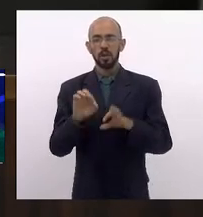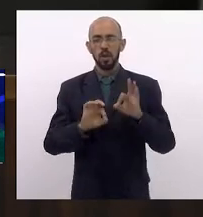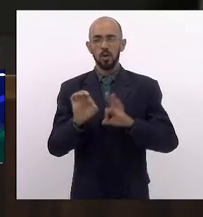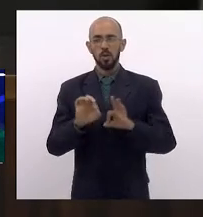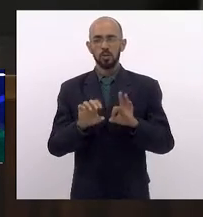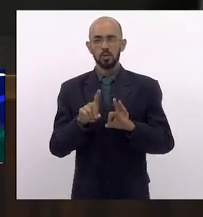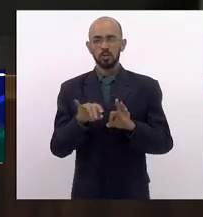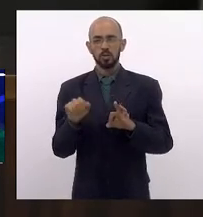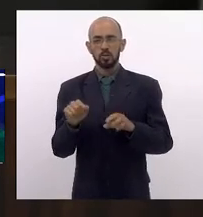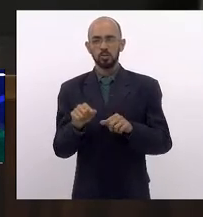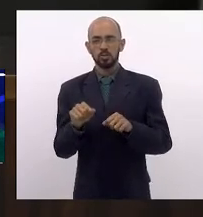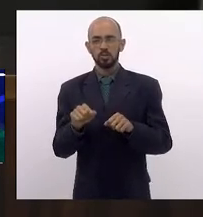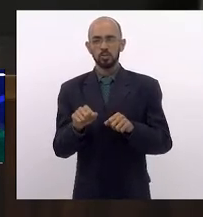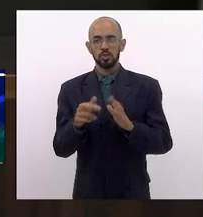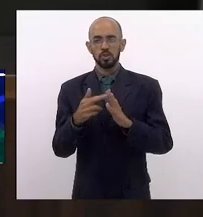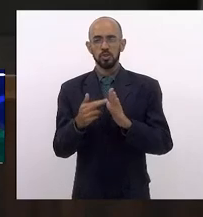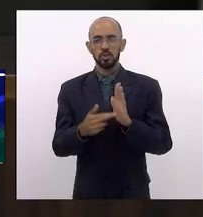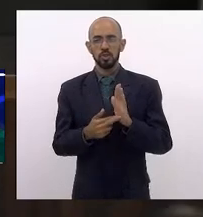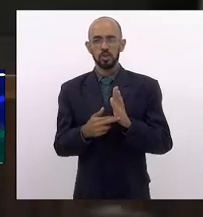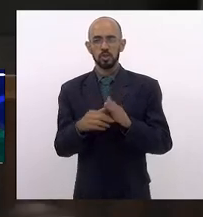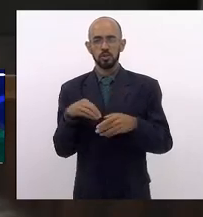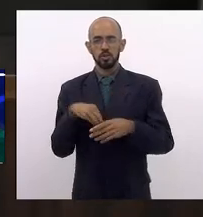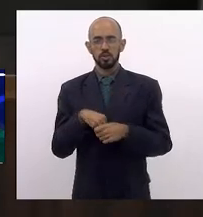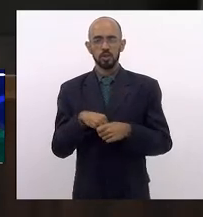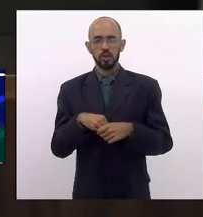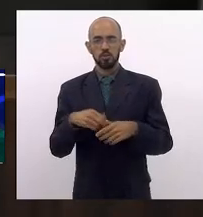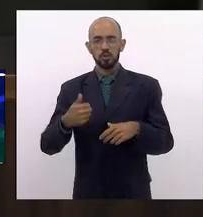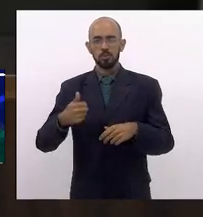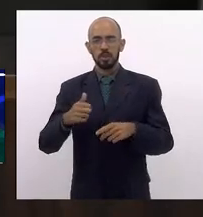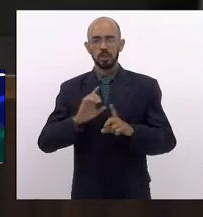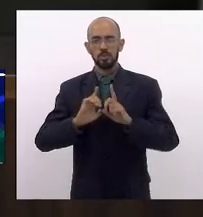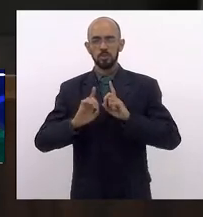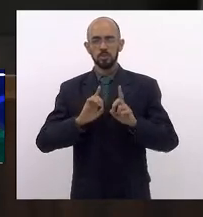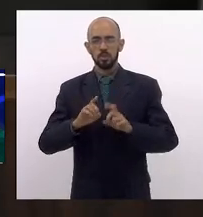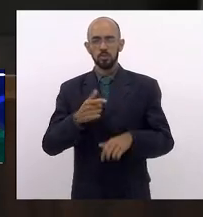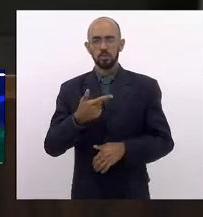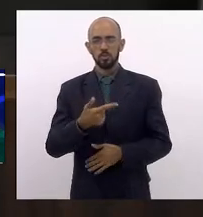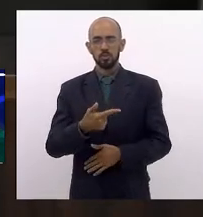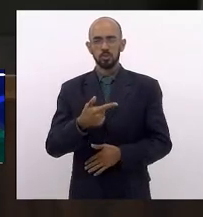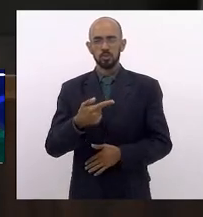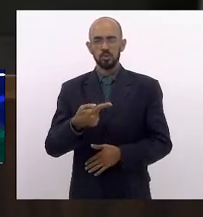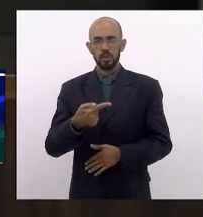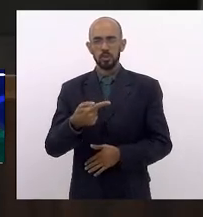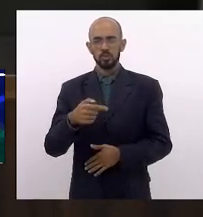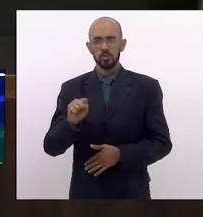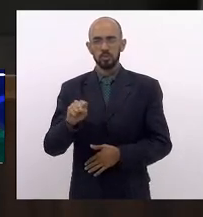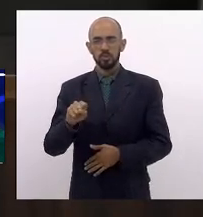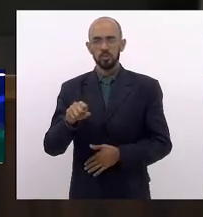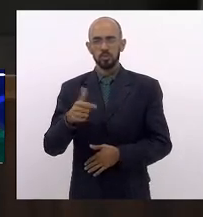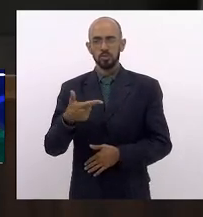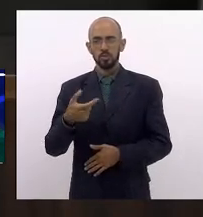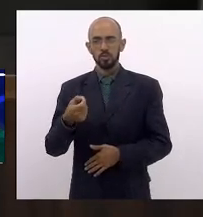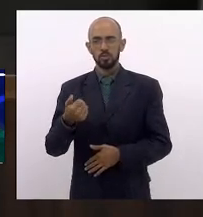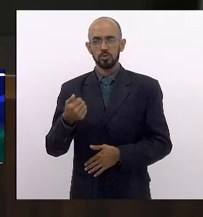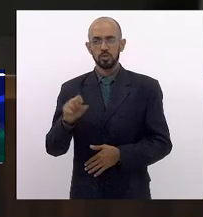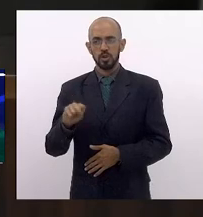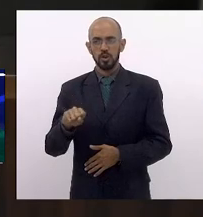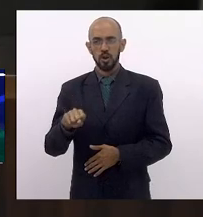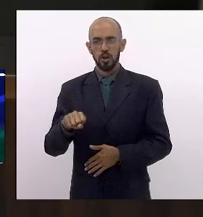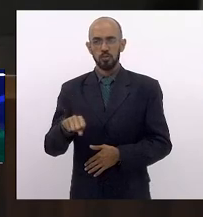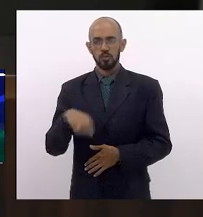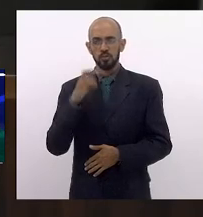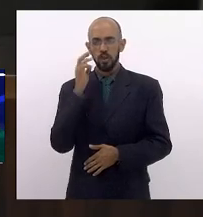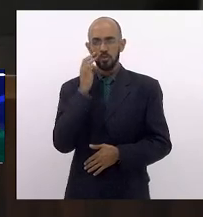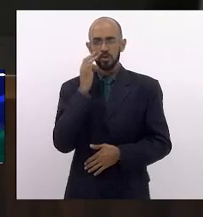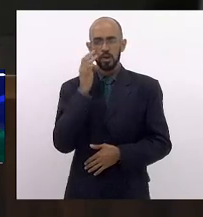primeiro do artigo 47 do Regimento Interno em tramitação ordinária primeira discussão projeto de lei 27809 eu tô e o deputado estatuto que Walter Carneiro